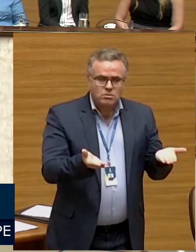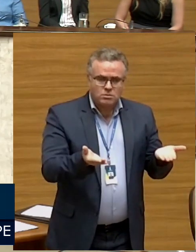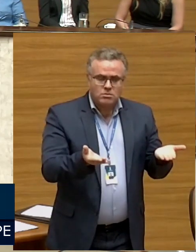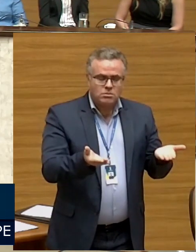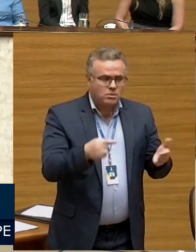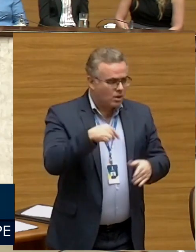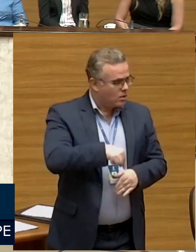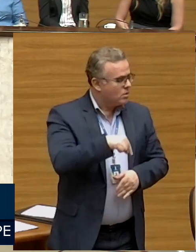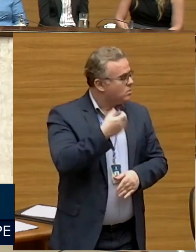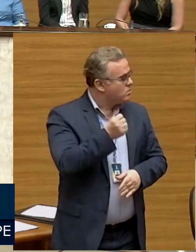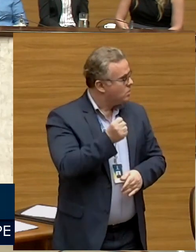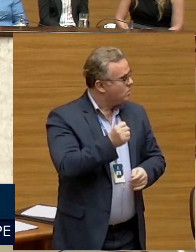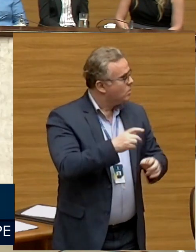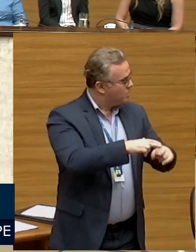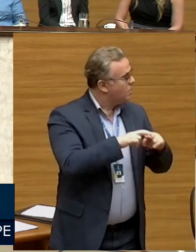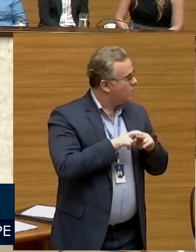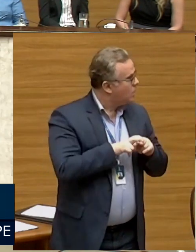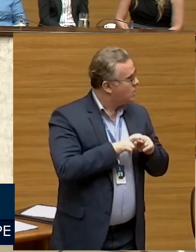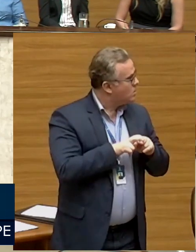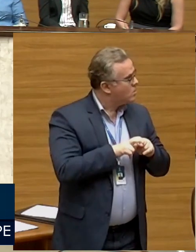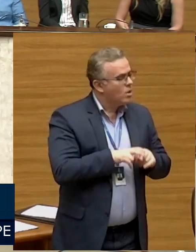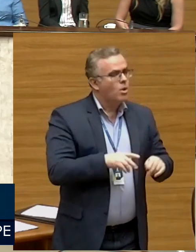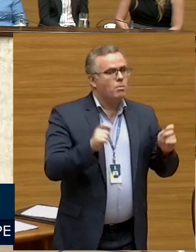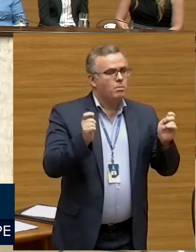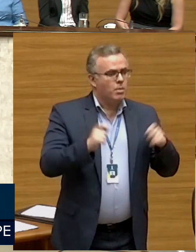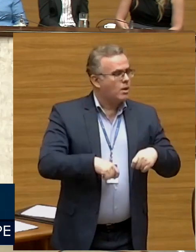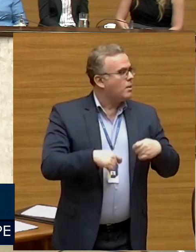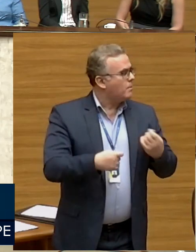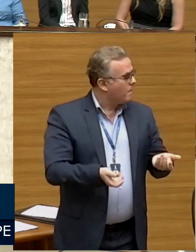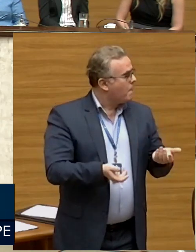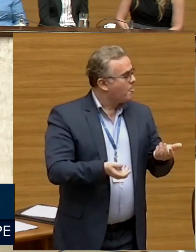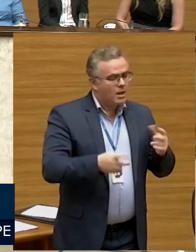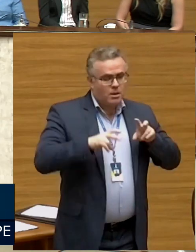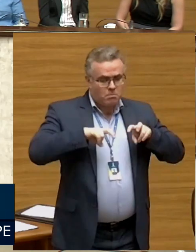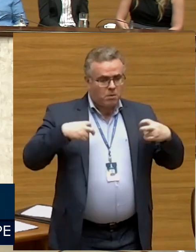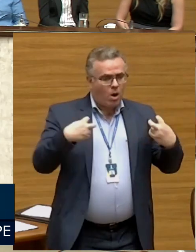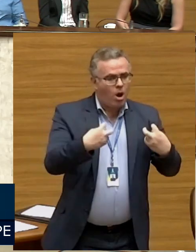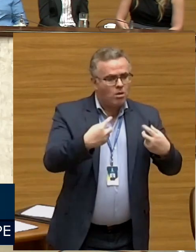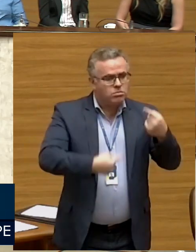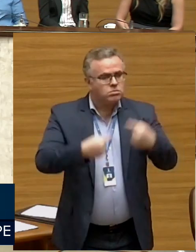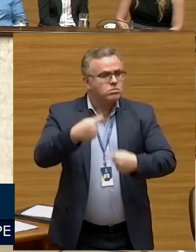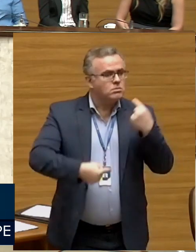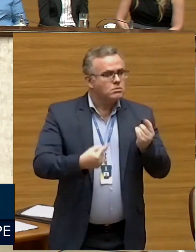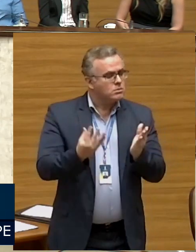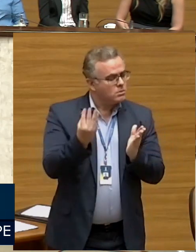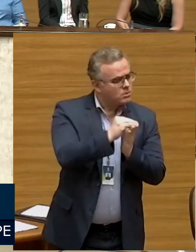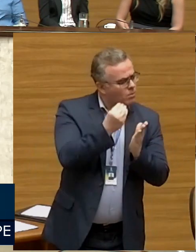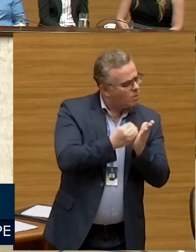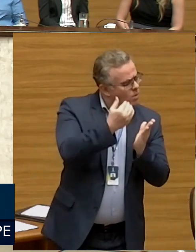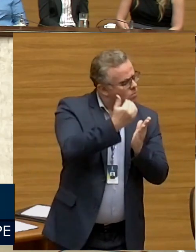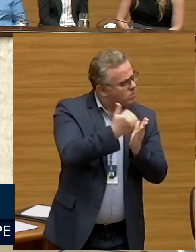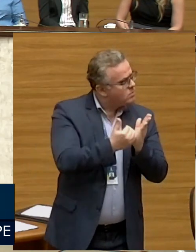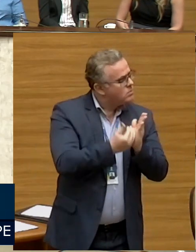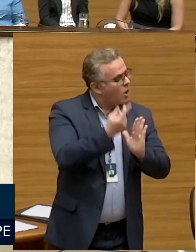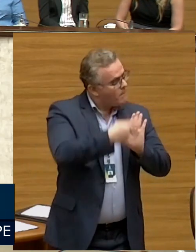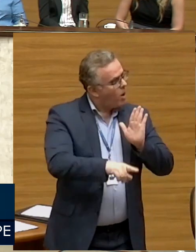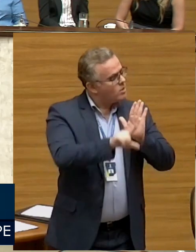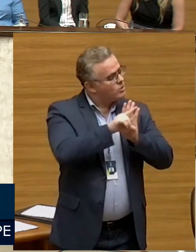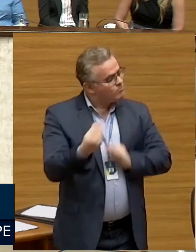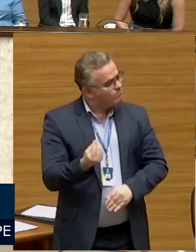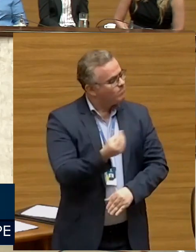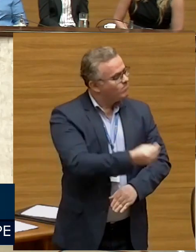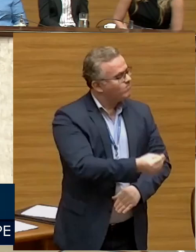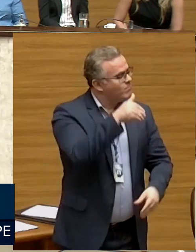nosso Estado. Então, a gente pode sentar, conversar e articular, né, porque, nesse caso, né,